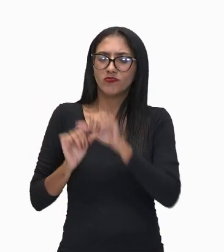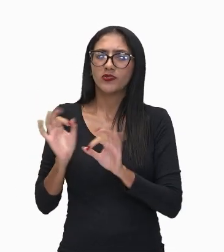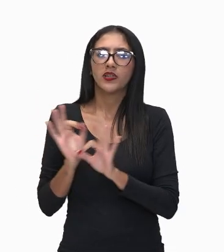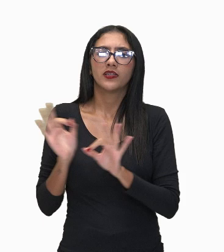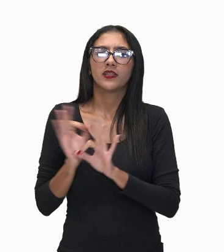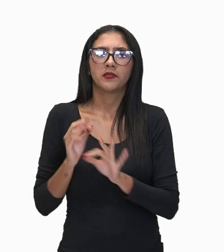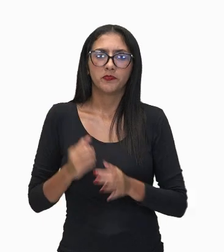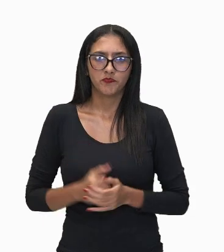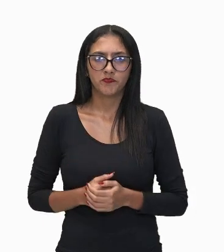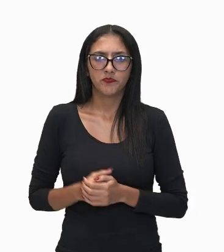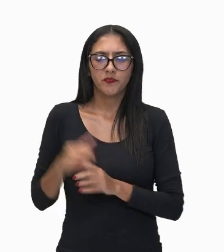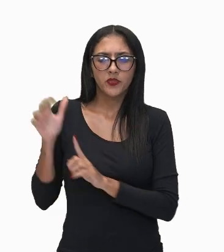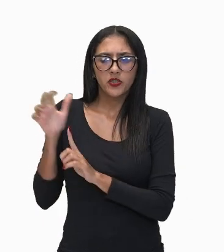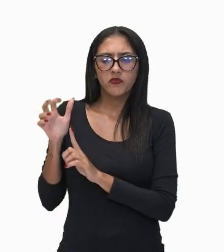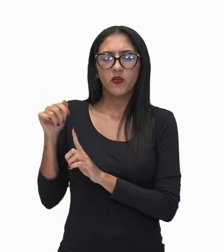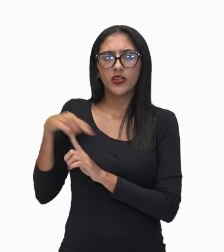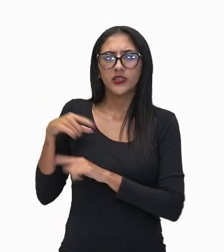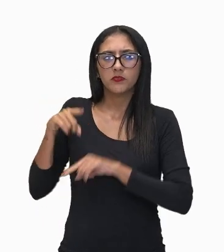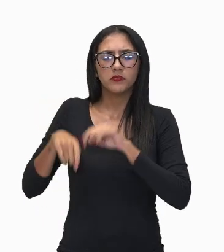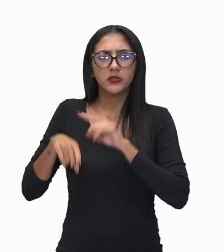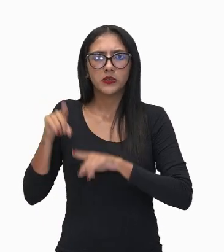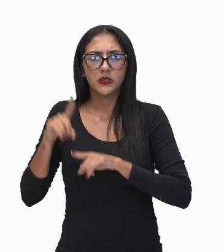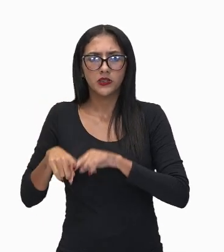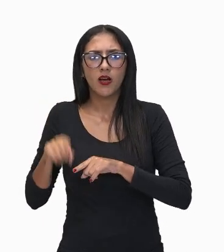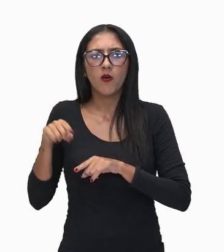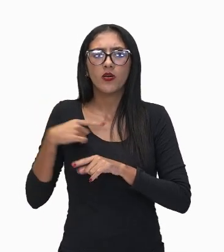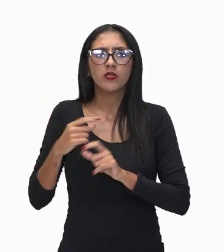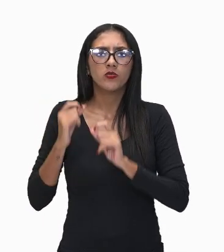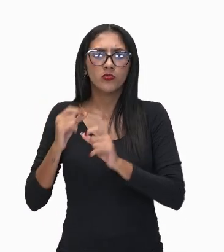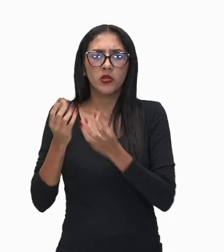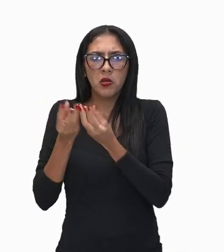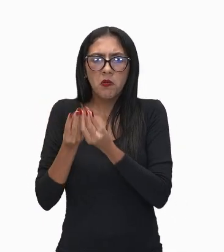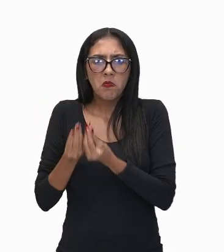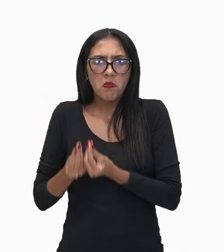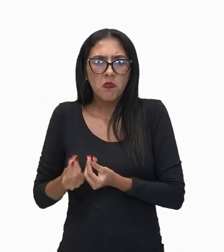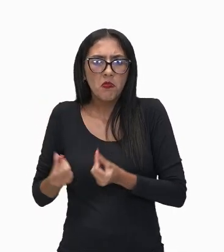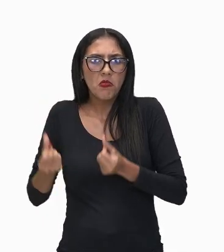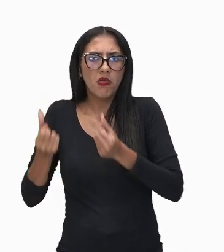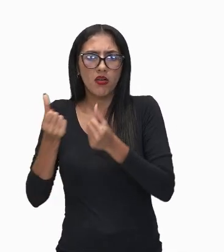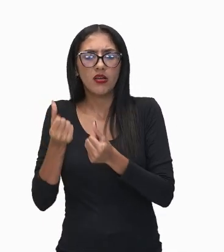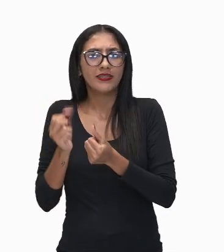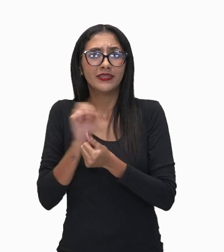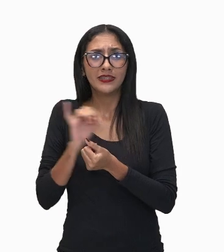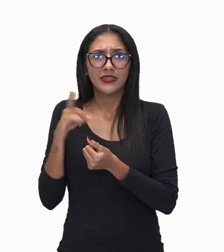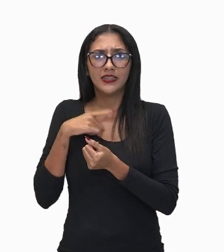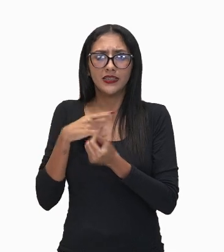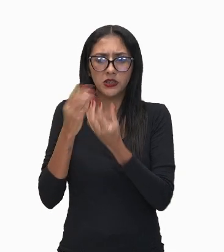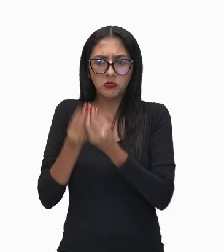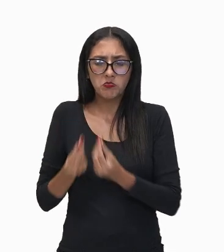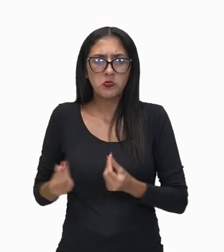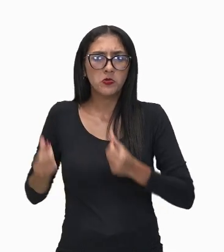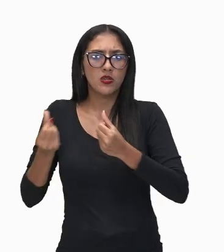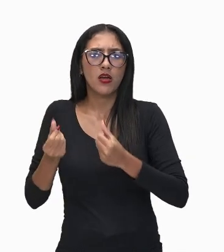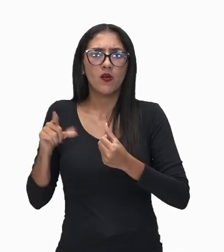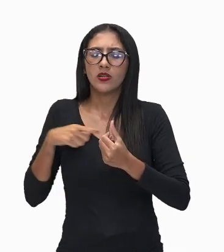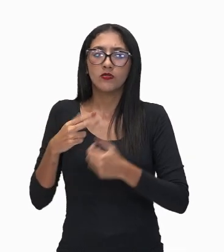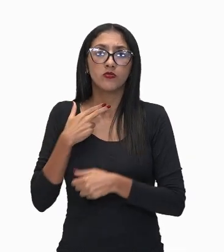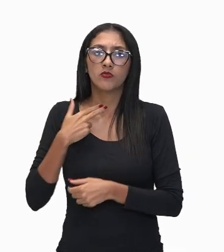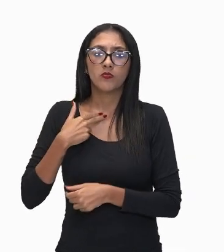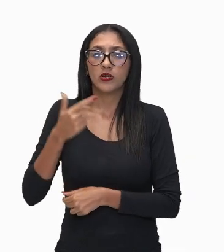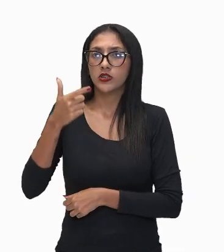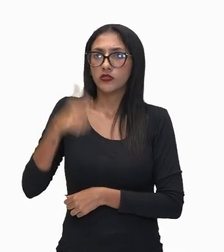esses polímeros termorrígidos se decompõem. E quando isso acontece, eles não podem ser fundidos